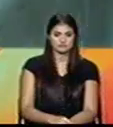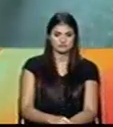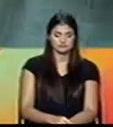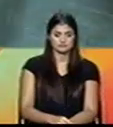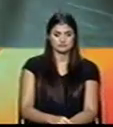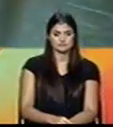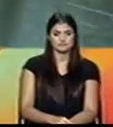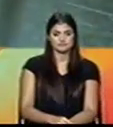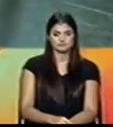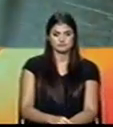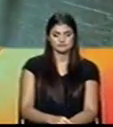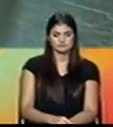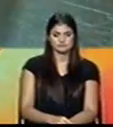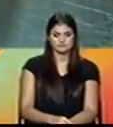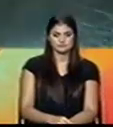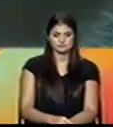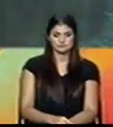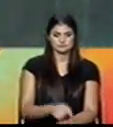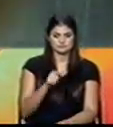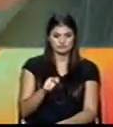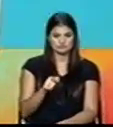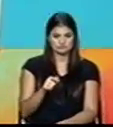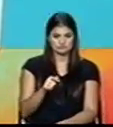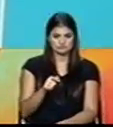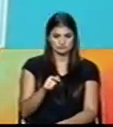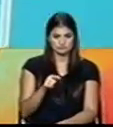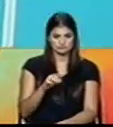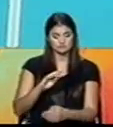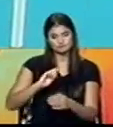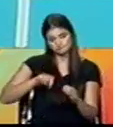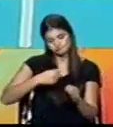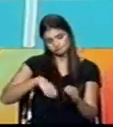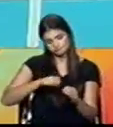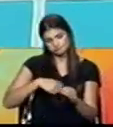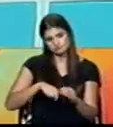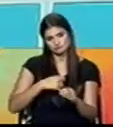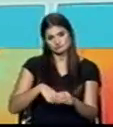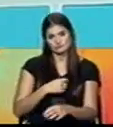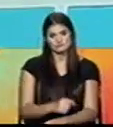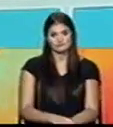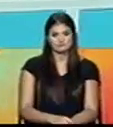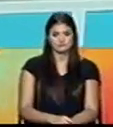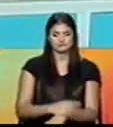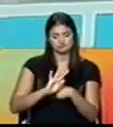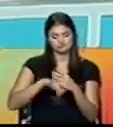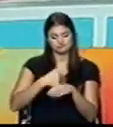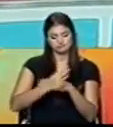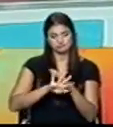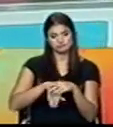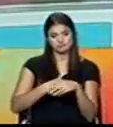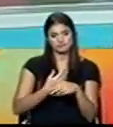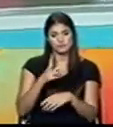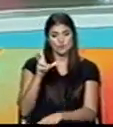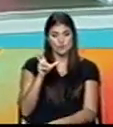também lhe pertence, não é? E vamos dar aqui uma mexidela, só para incorporar aqui